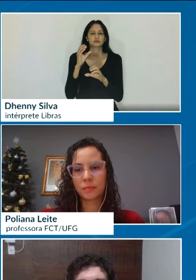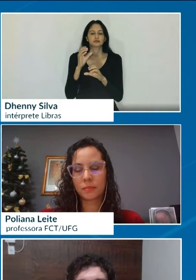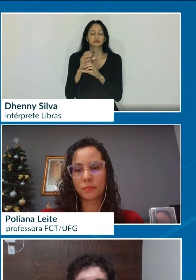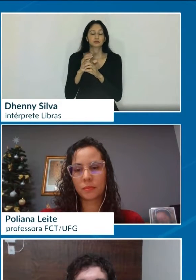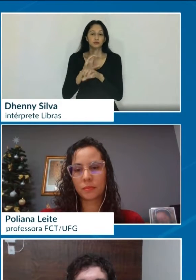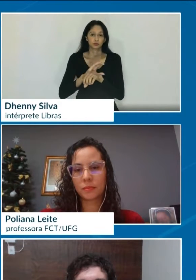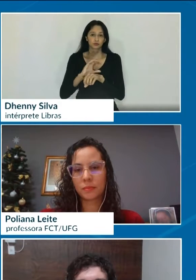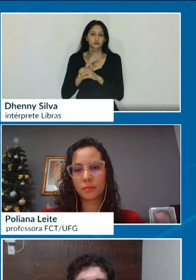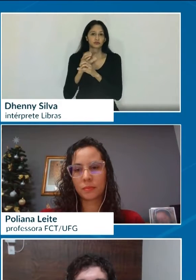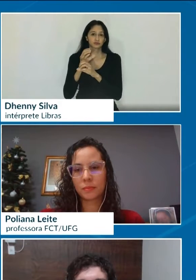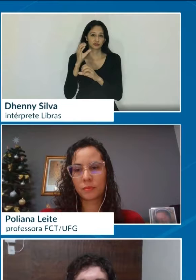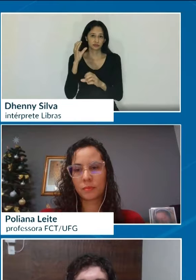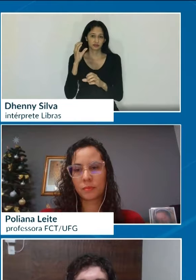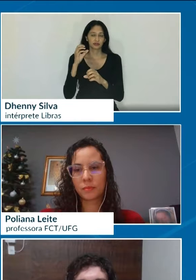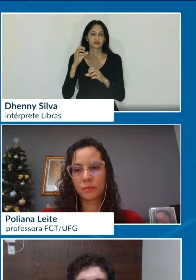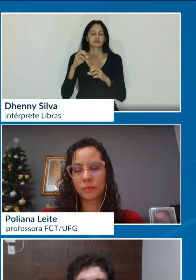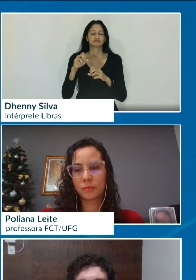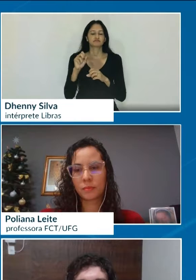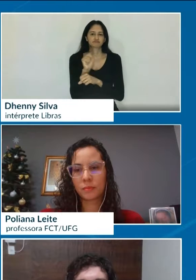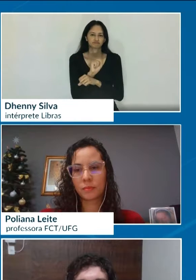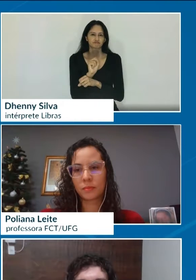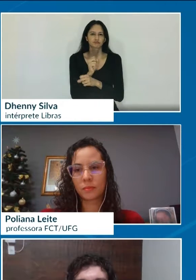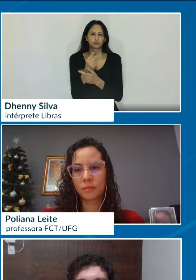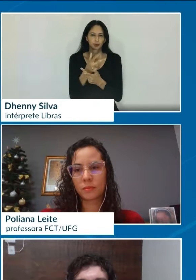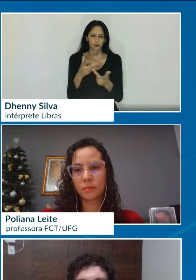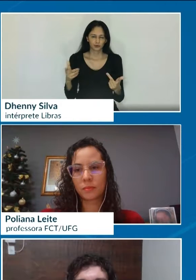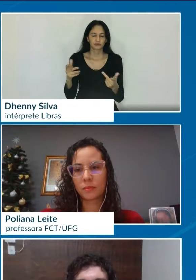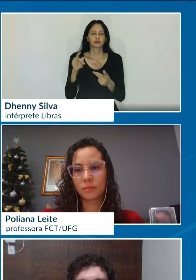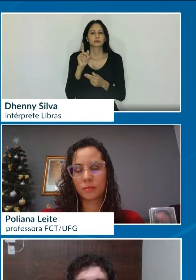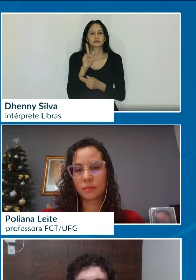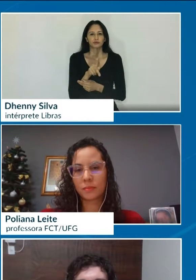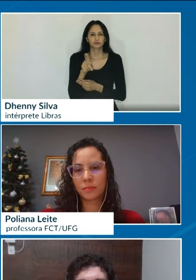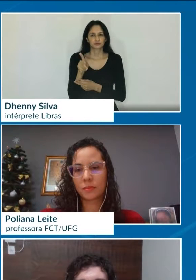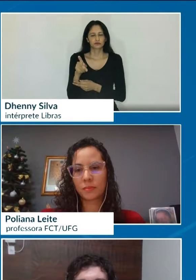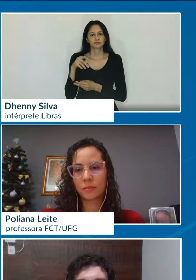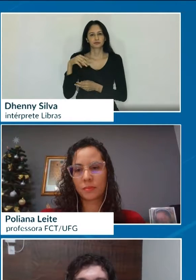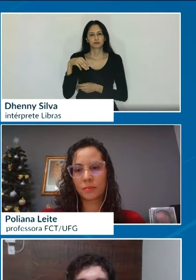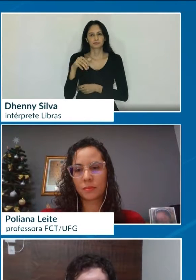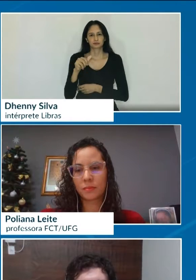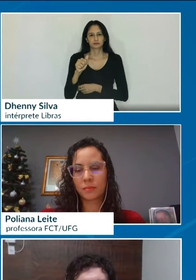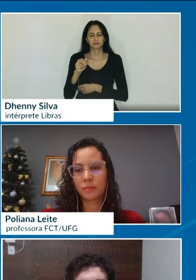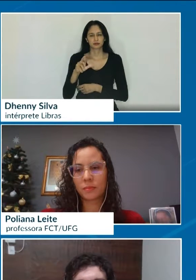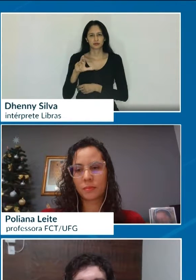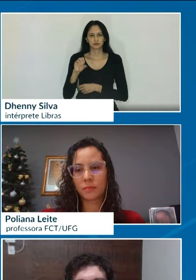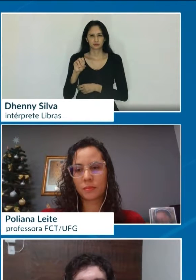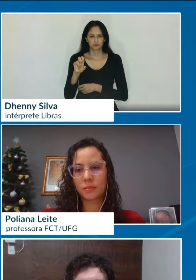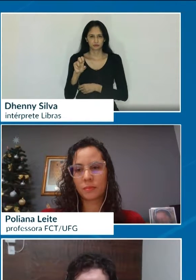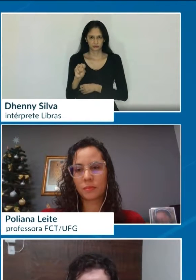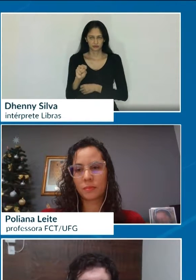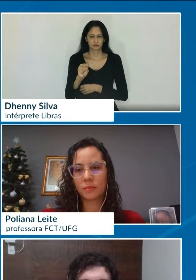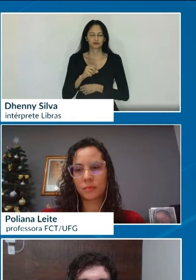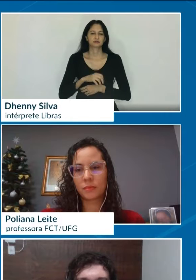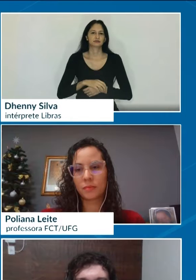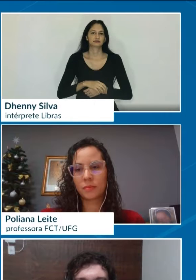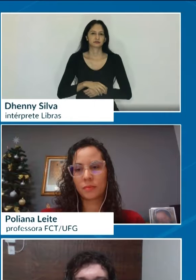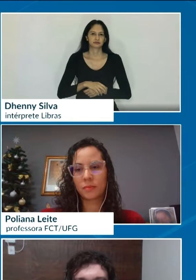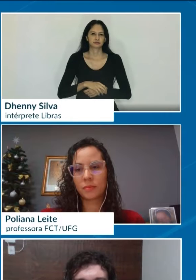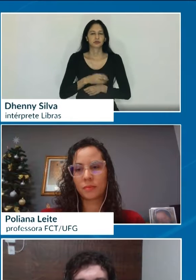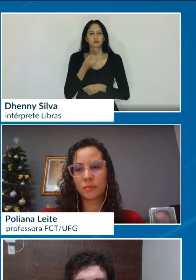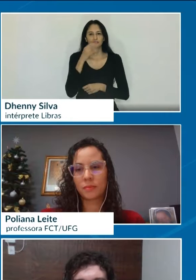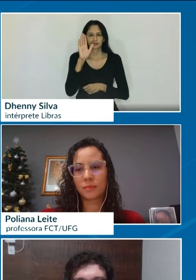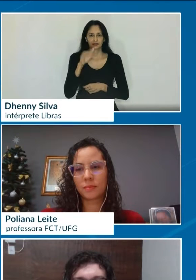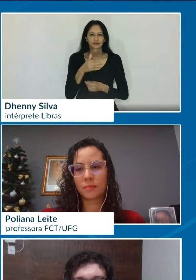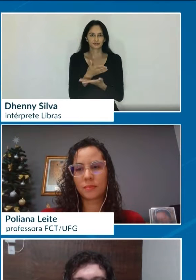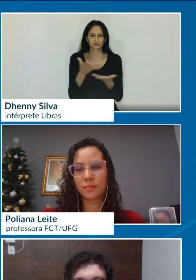em Informática pela PUC-Rio, o Marcos Júnior. Oi, Marcos, boa tarde, tudo bem? Boa tarde, Marcelo, um